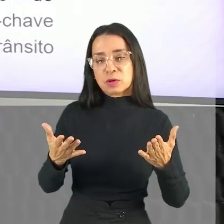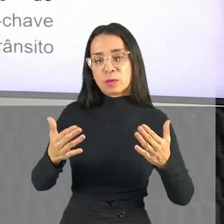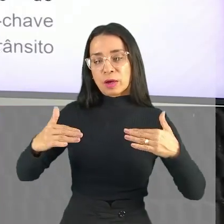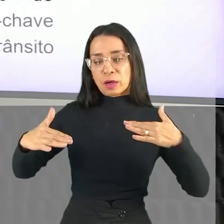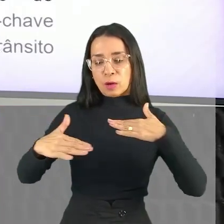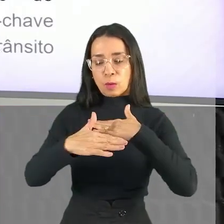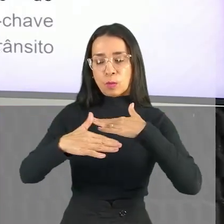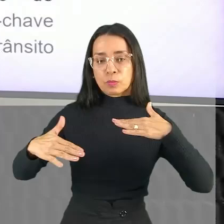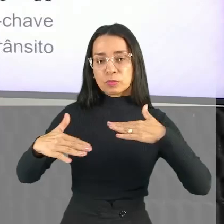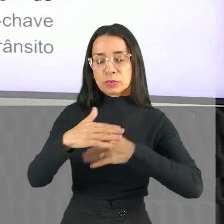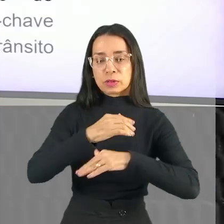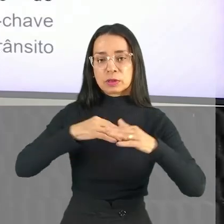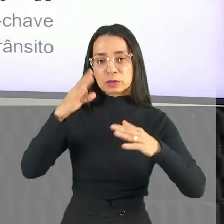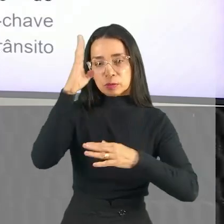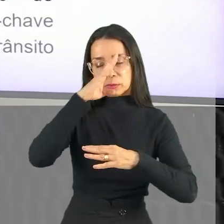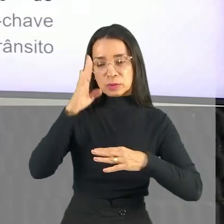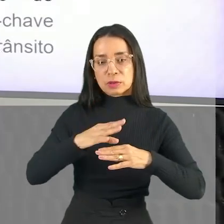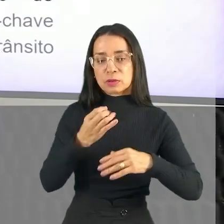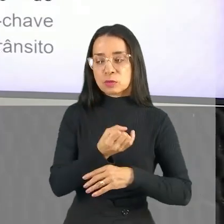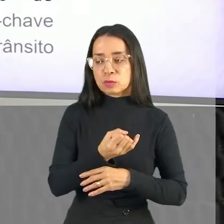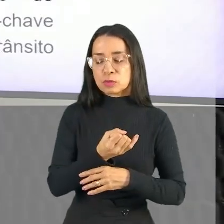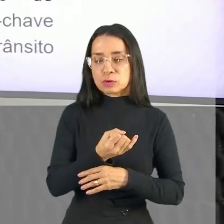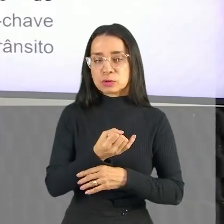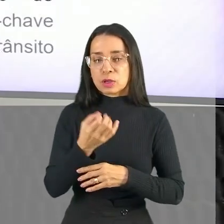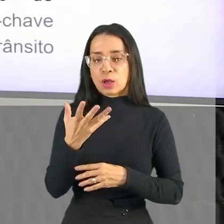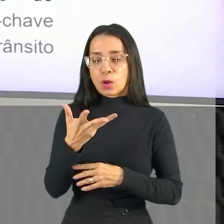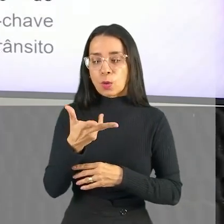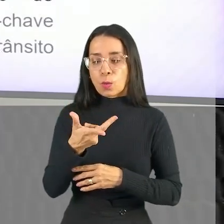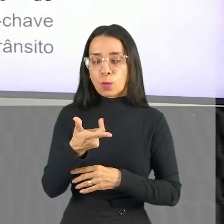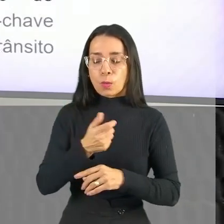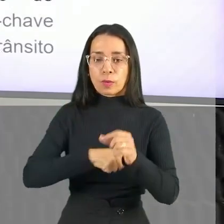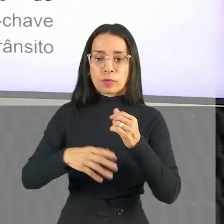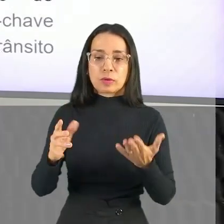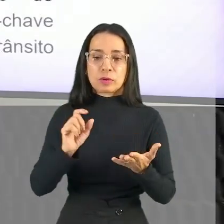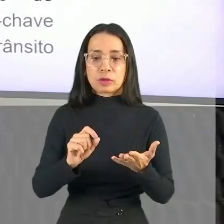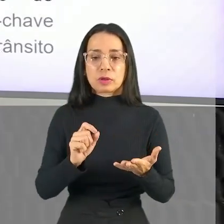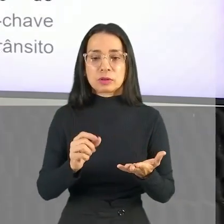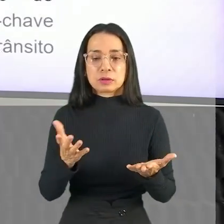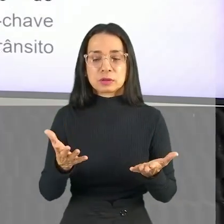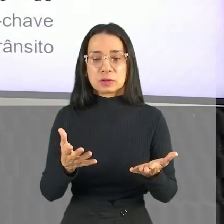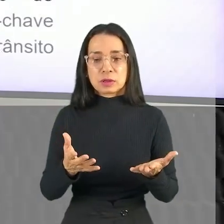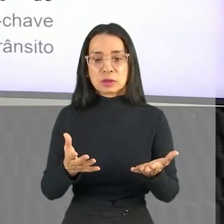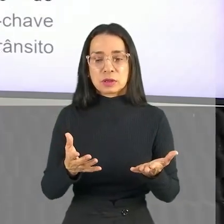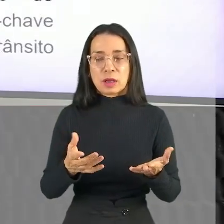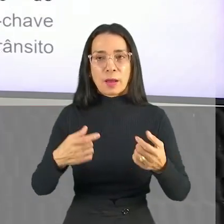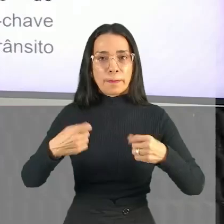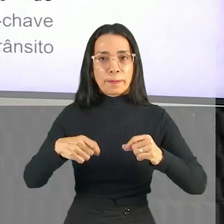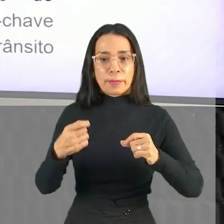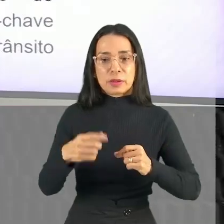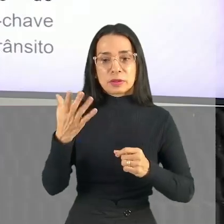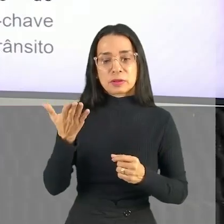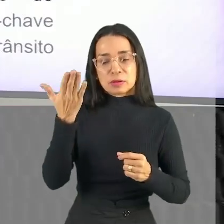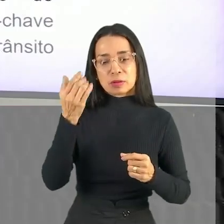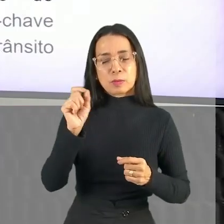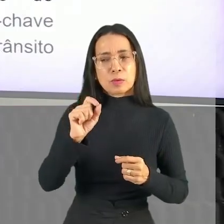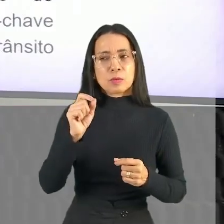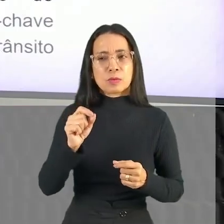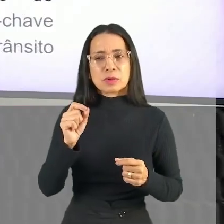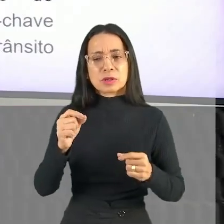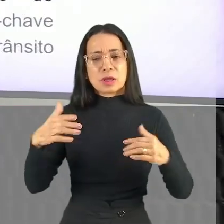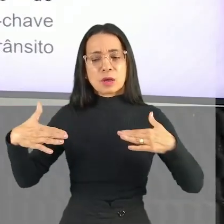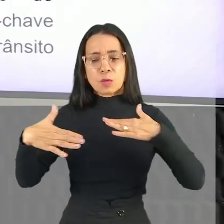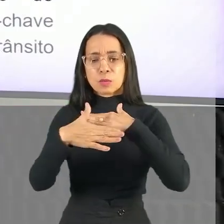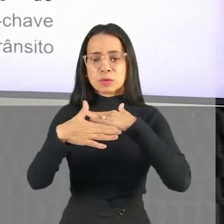E aí, não só isso, mas uma coisa que eu preciso analisar é o que é um trânsito brasileiro de qualidade.